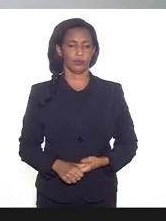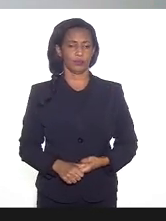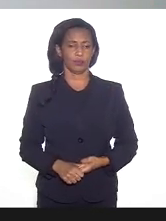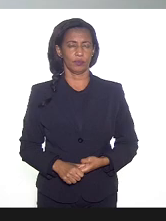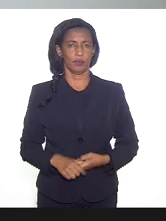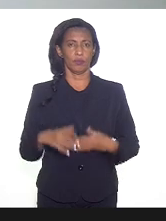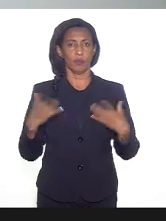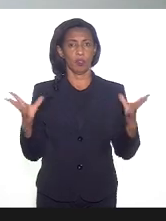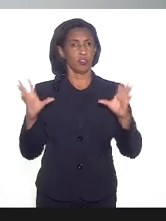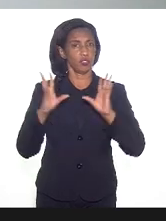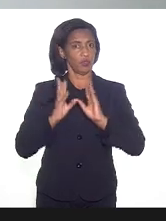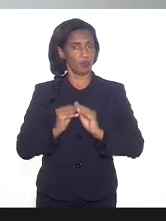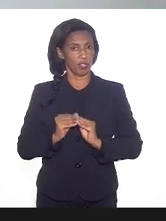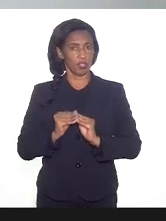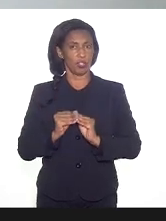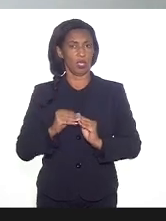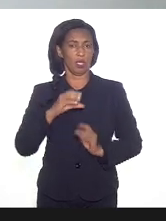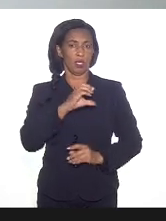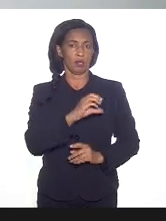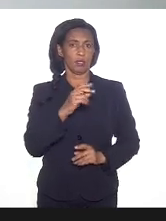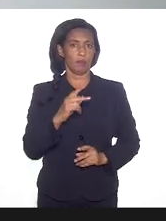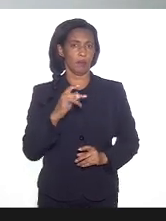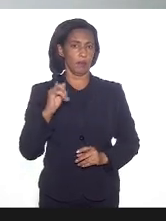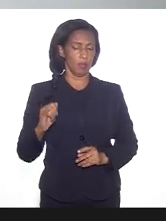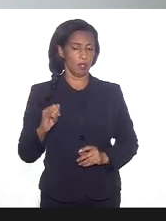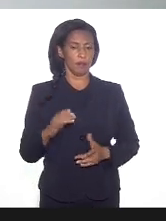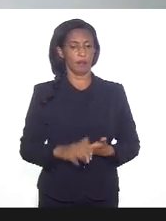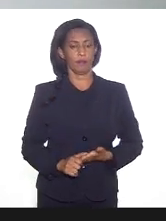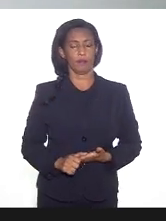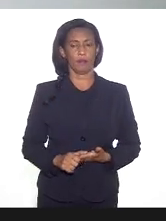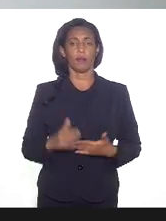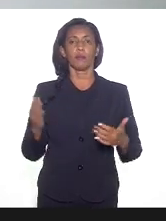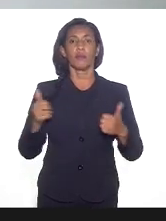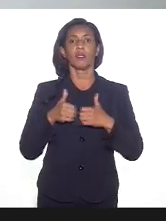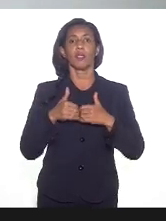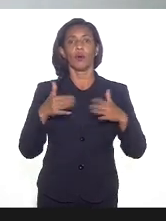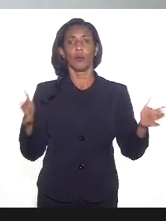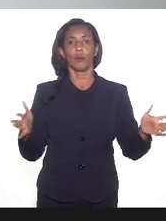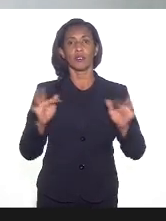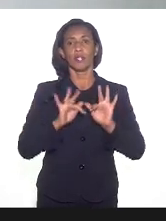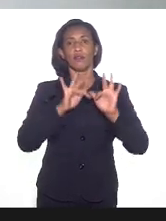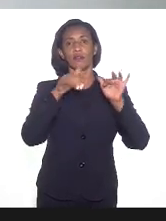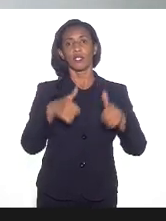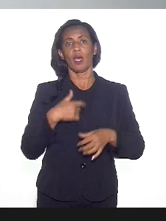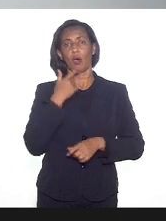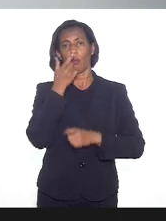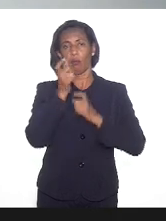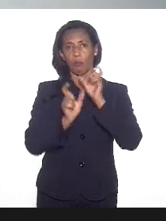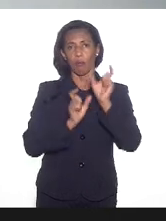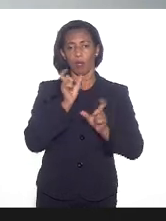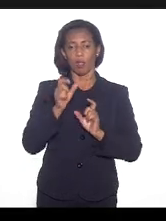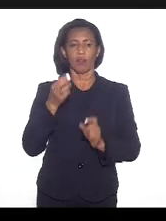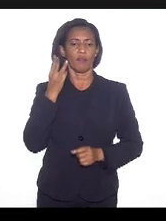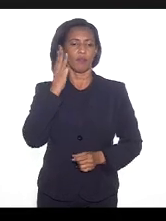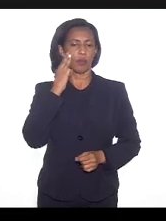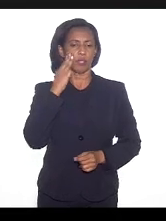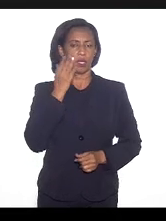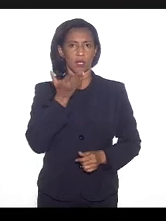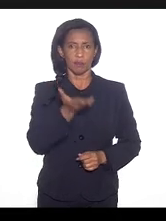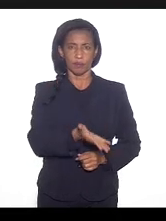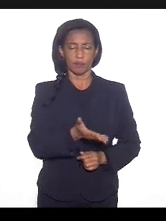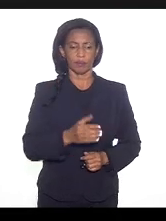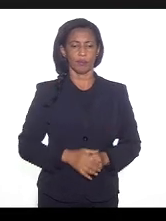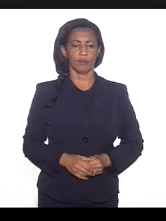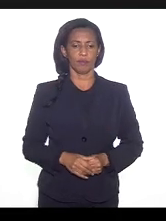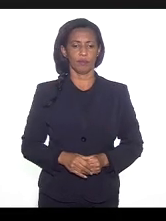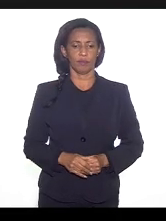para a gente poder fechar aqui a nossa CPI. Quem quer iniciar essas considerações finais? Deputado Valdec Carneiro.